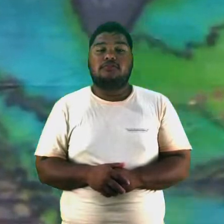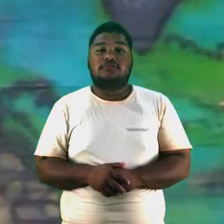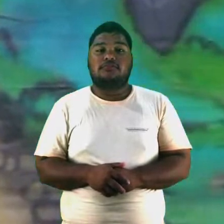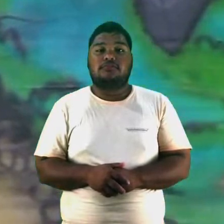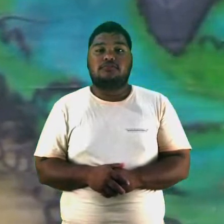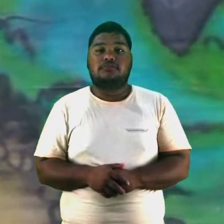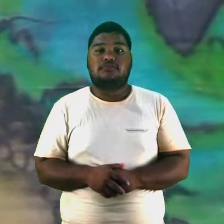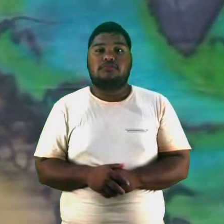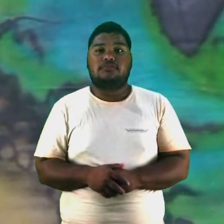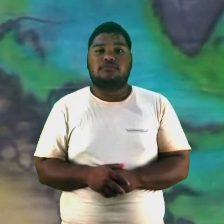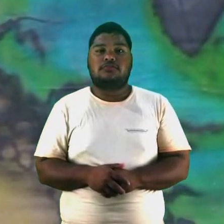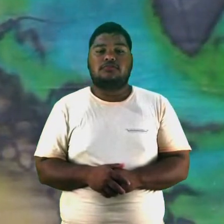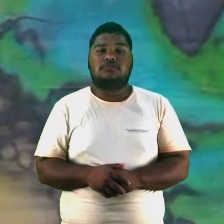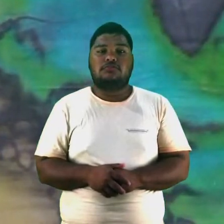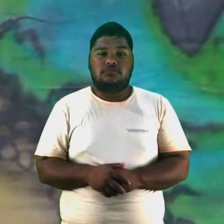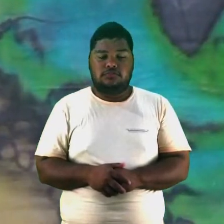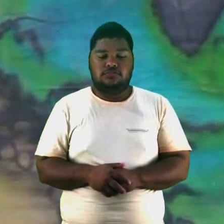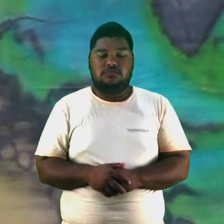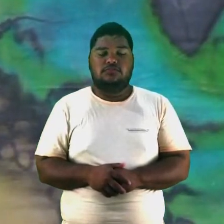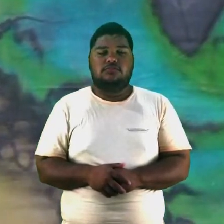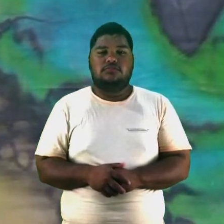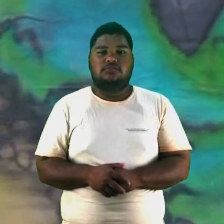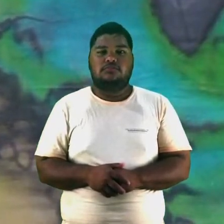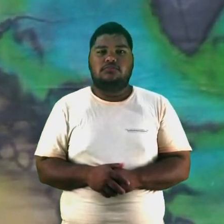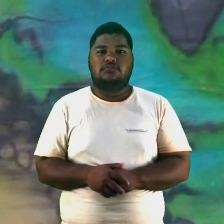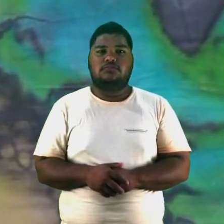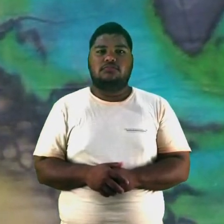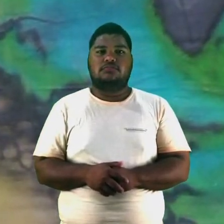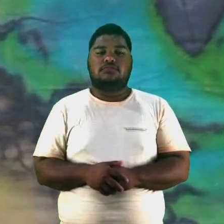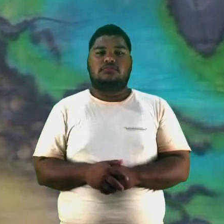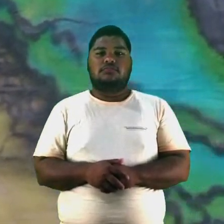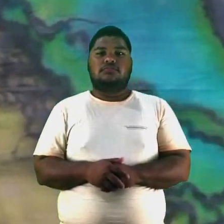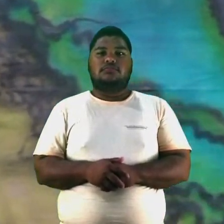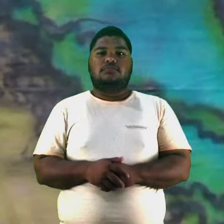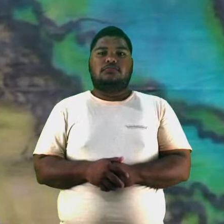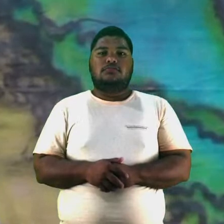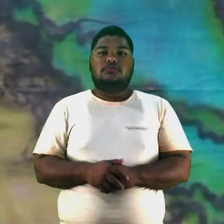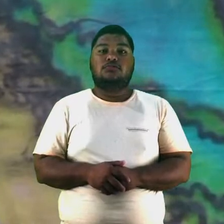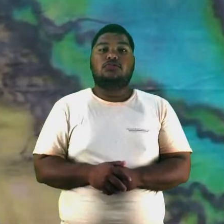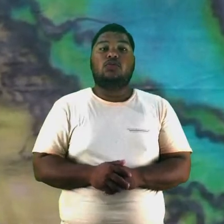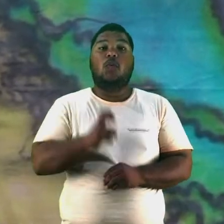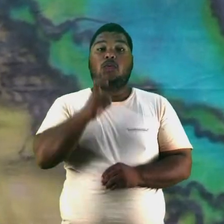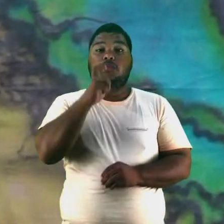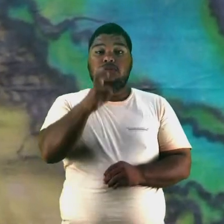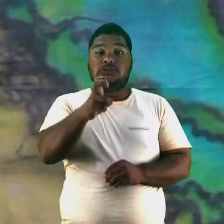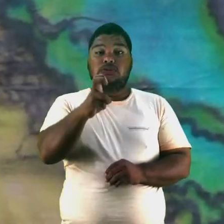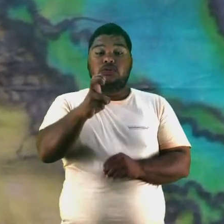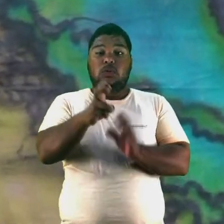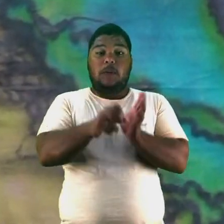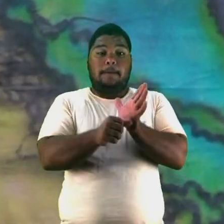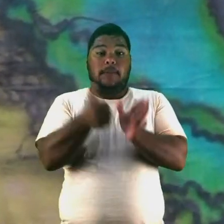Gênesis, Êxodo, Levítico, Número, Deuteronômio, os 5 primeiros livros. Conhecia os